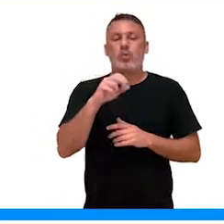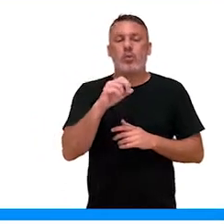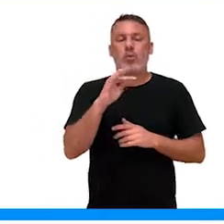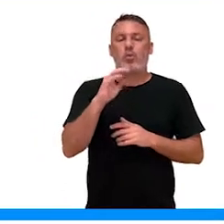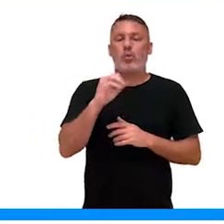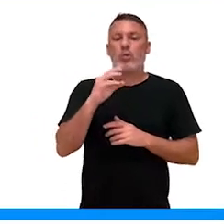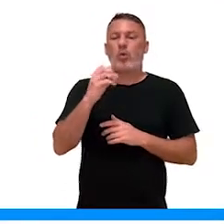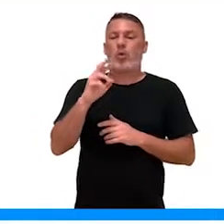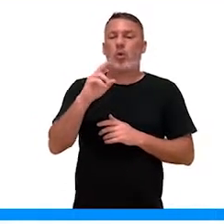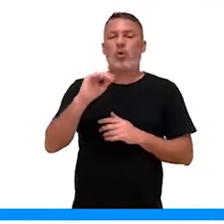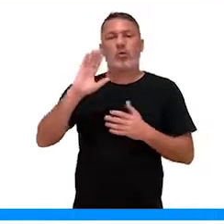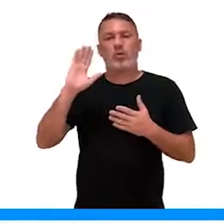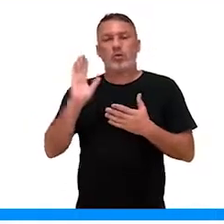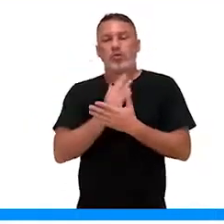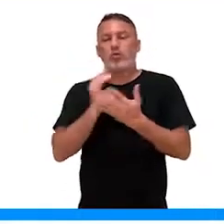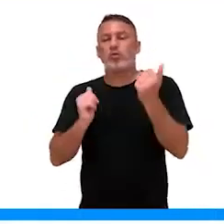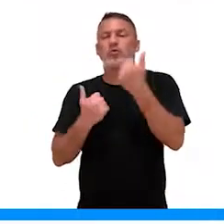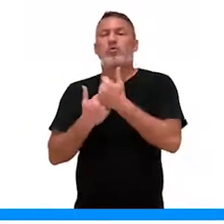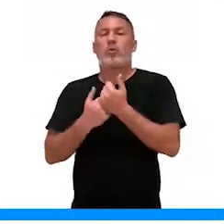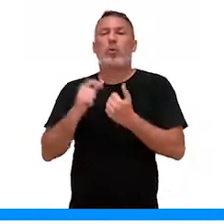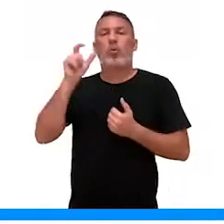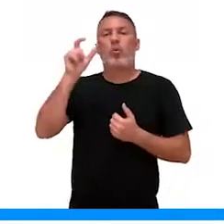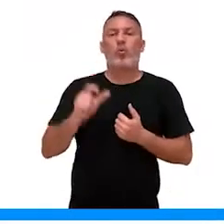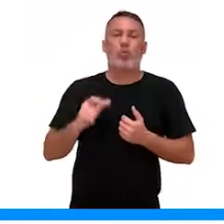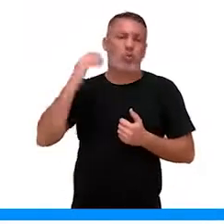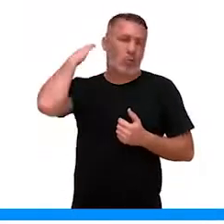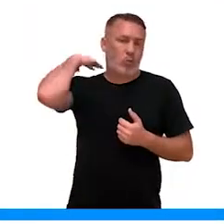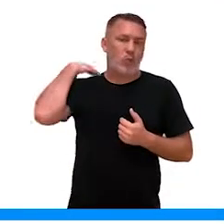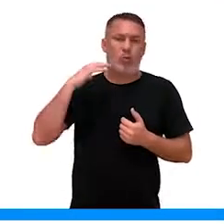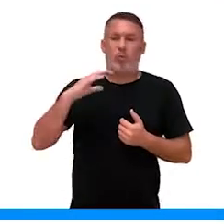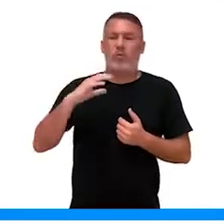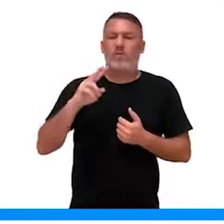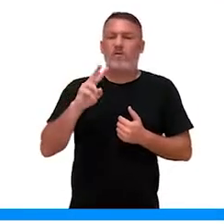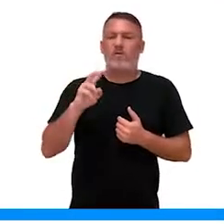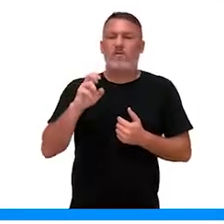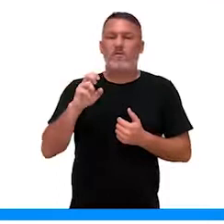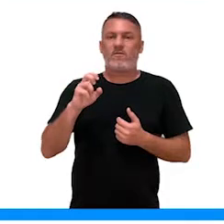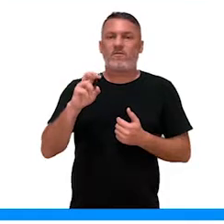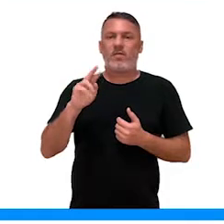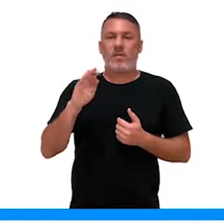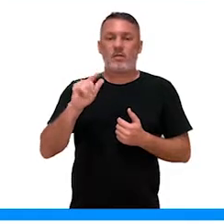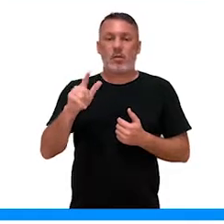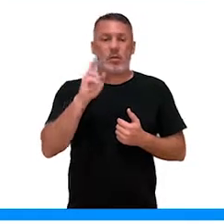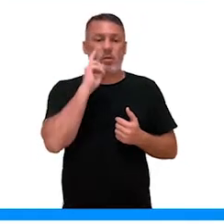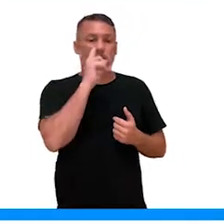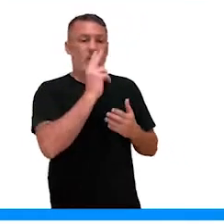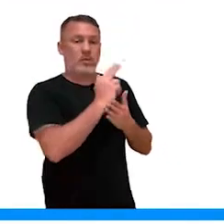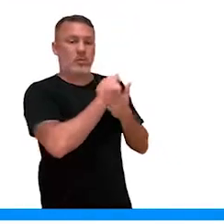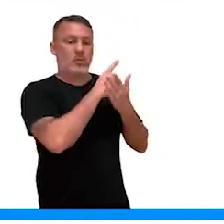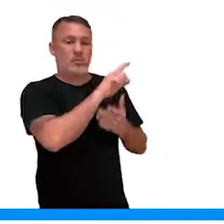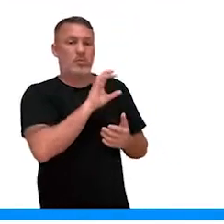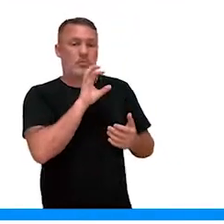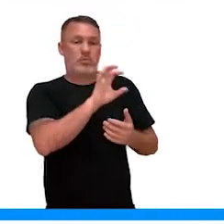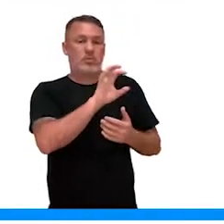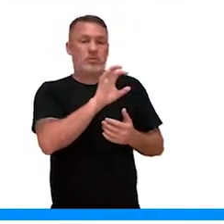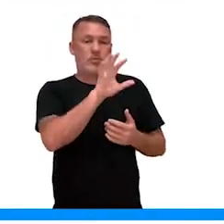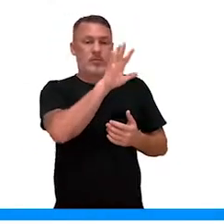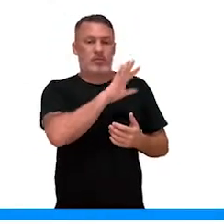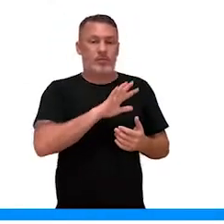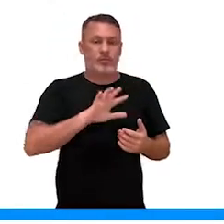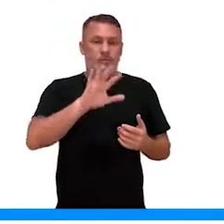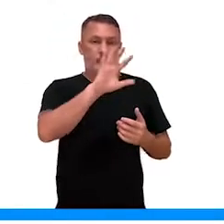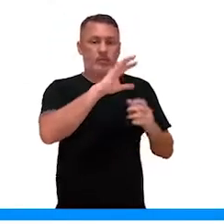coluna vertebral. Então, se a gente observar aí na imagem, olha o arquêntero lá no meio, o blastóporo, que é